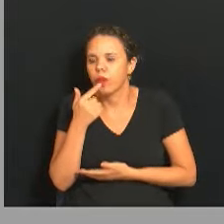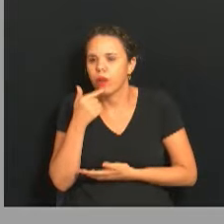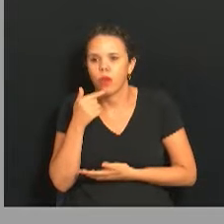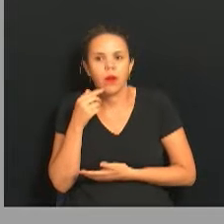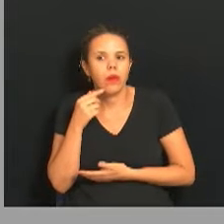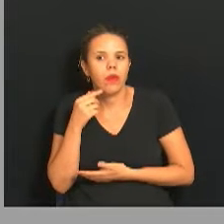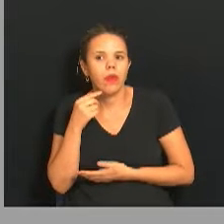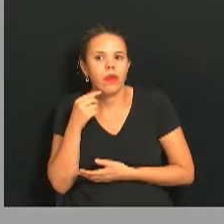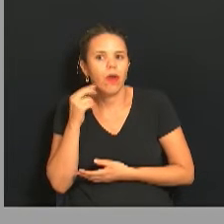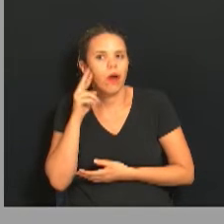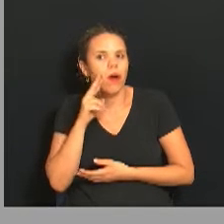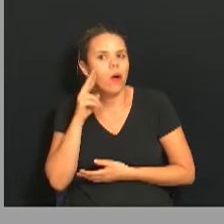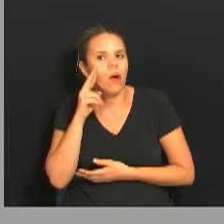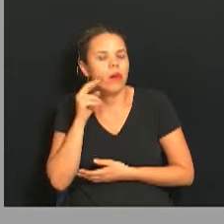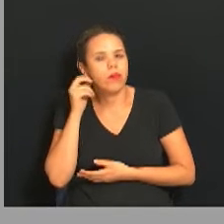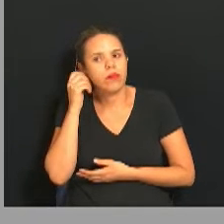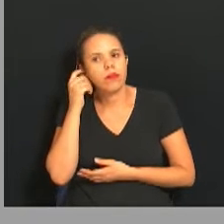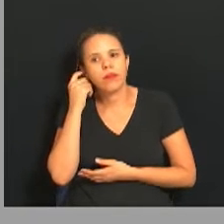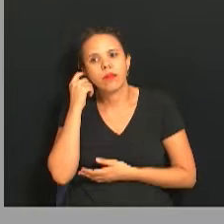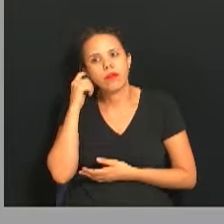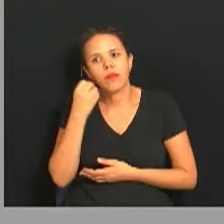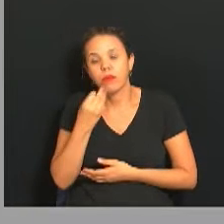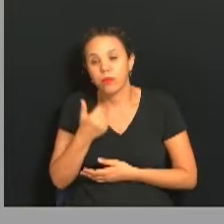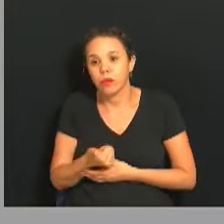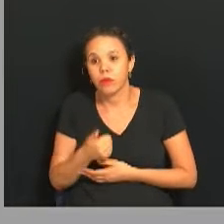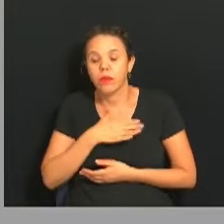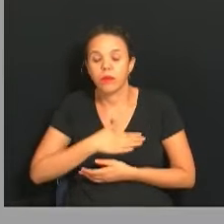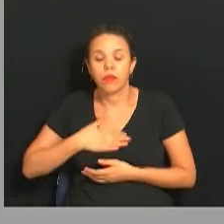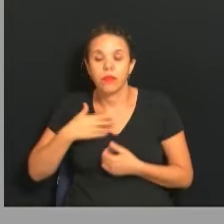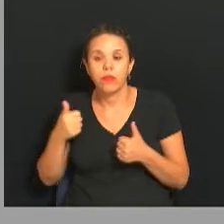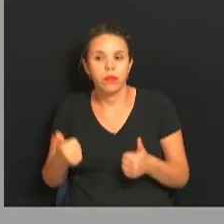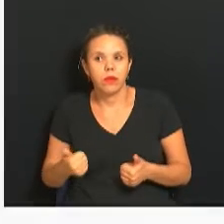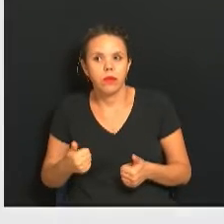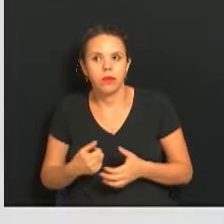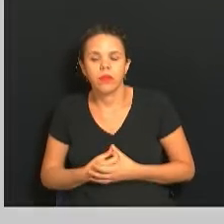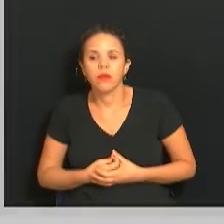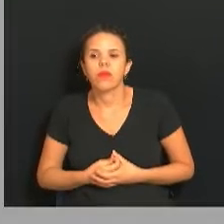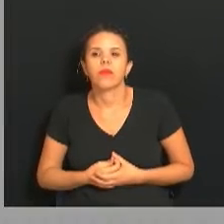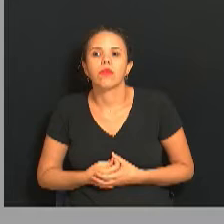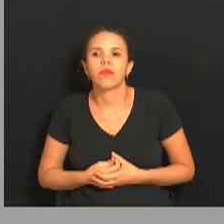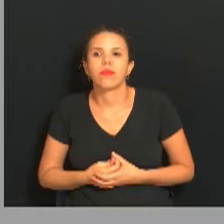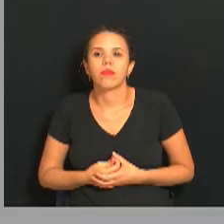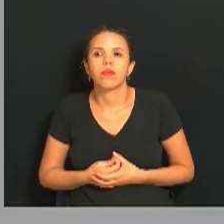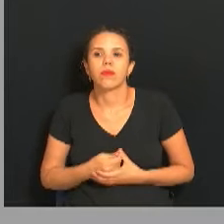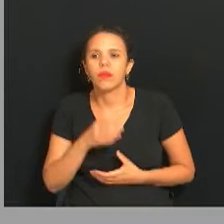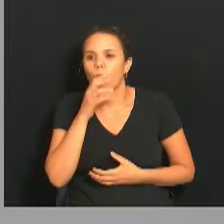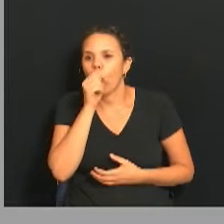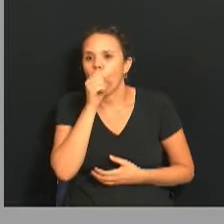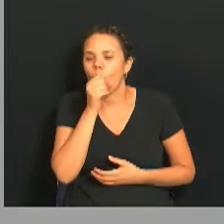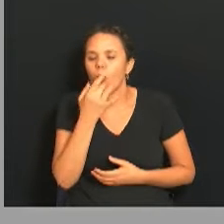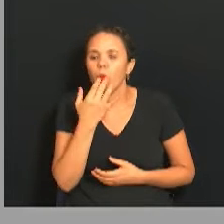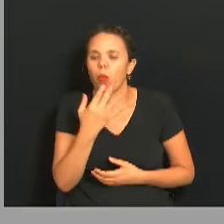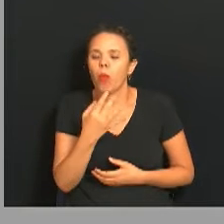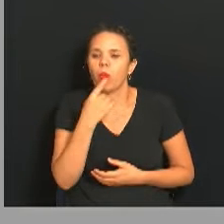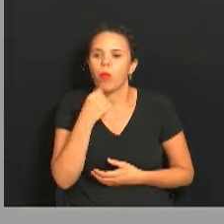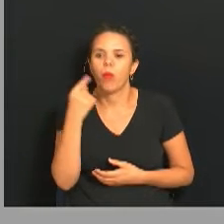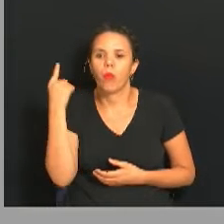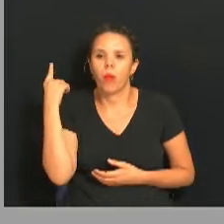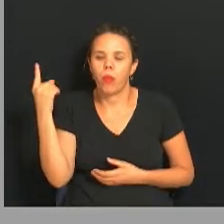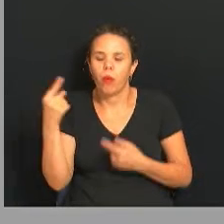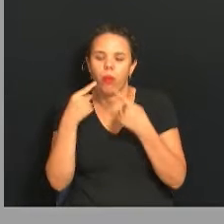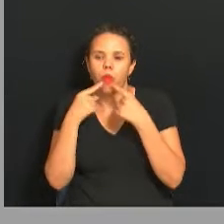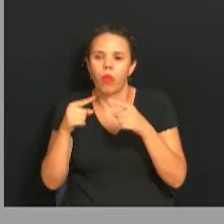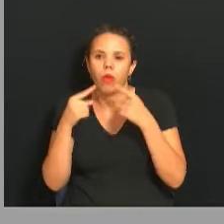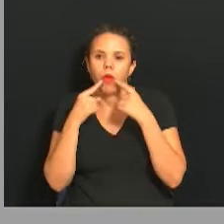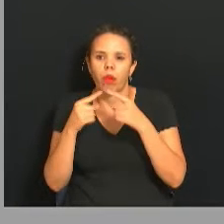se foi bem atendido ou está satisfeito com o atendimento público. No ícone Reclamação, que aparece na cor